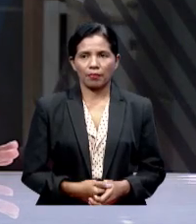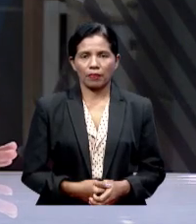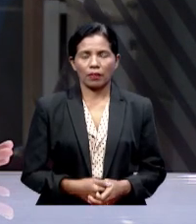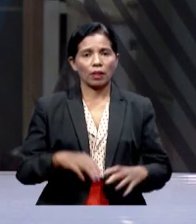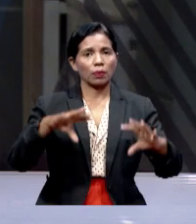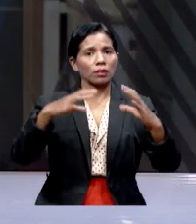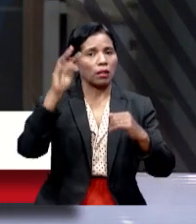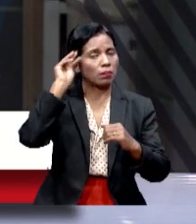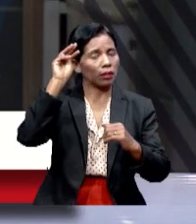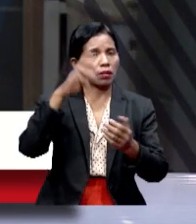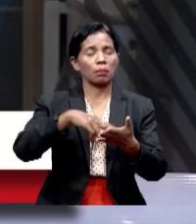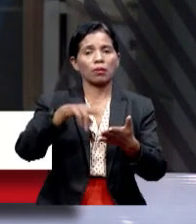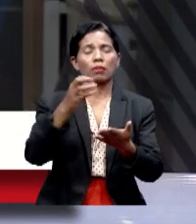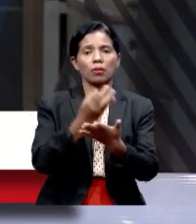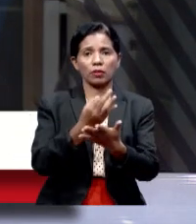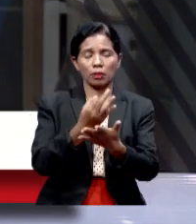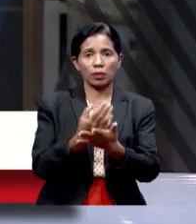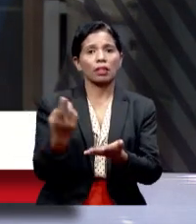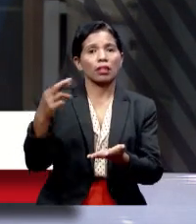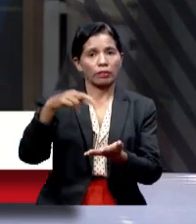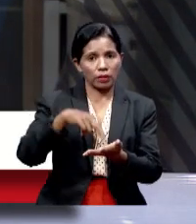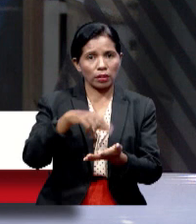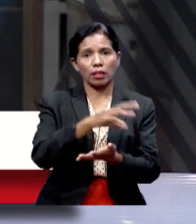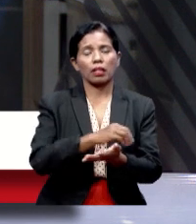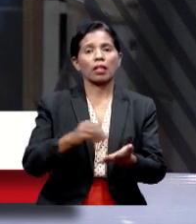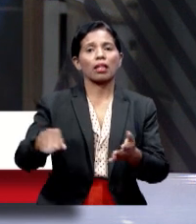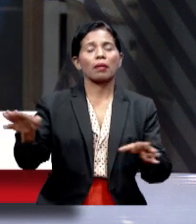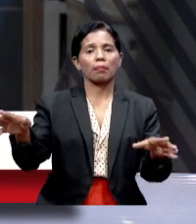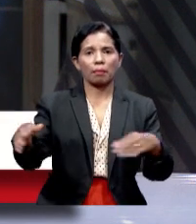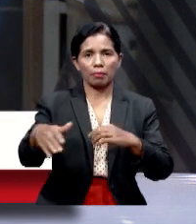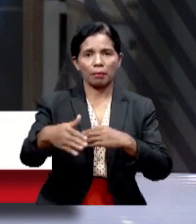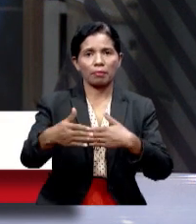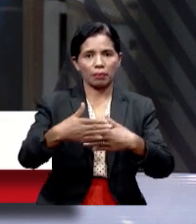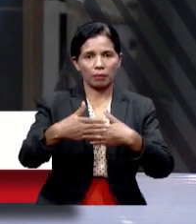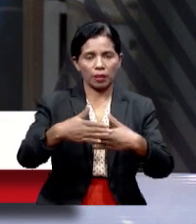Conselho de Ministros aprova o orçamento retificativo, o montante Bessi Bilhão Rua.